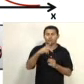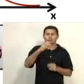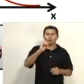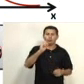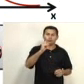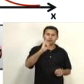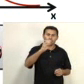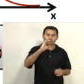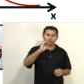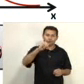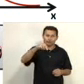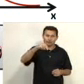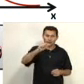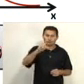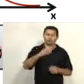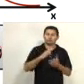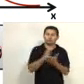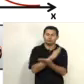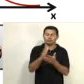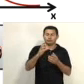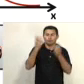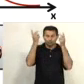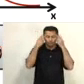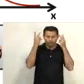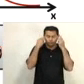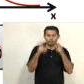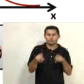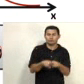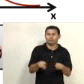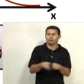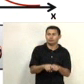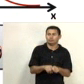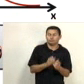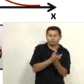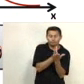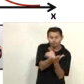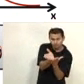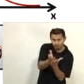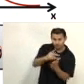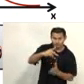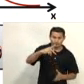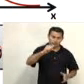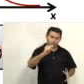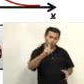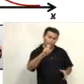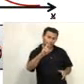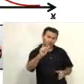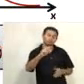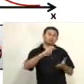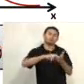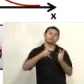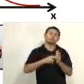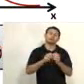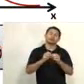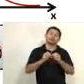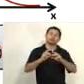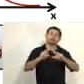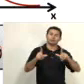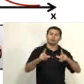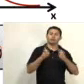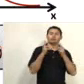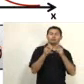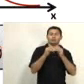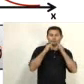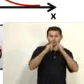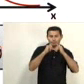posicionados em relação à minha curva de distribuição normal. E o desvio padrão, o sigma, ele define a dispersão, como